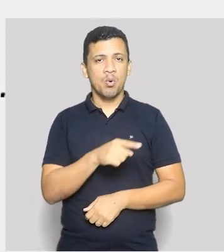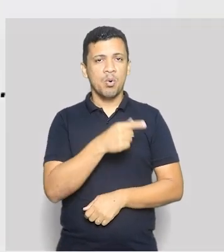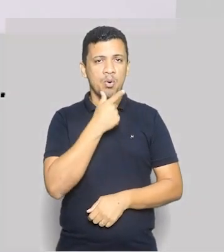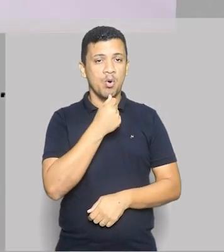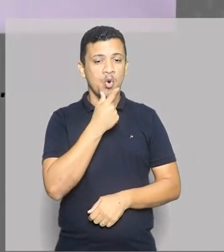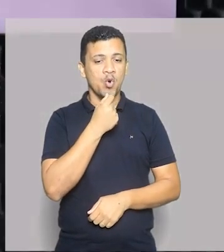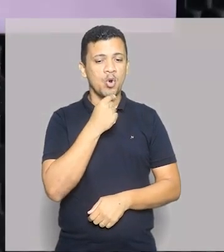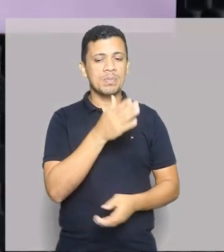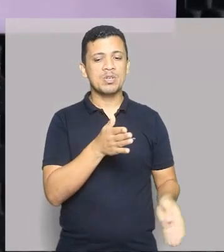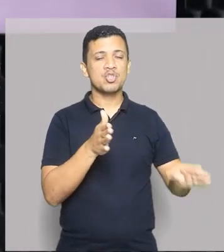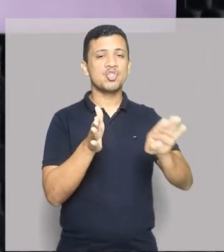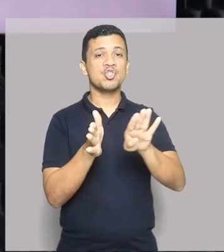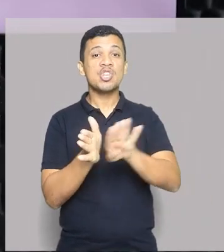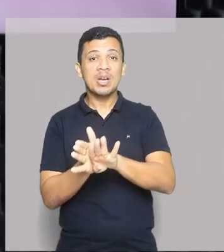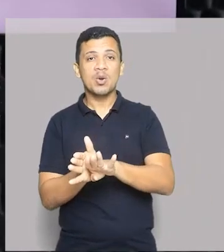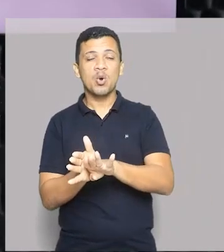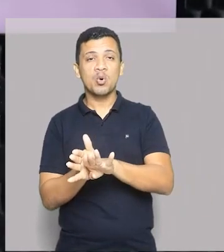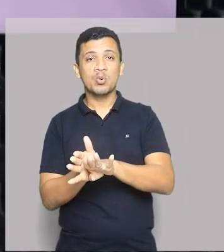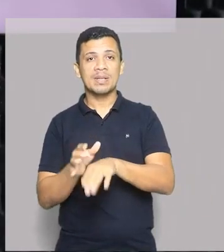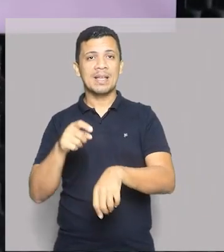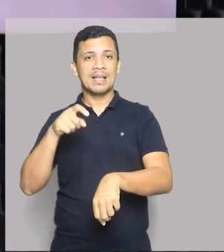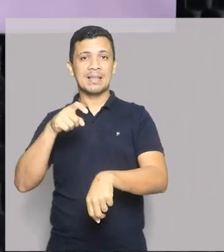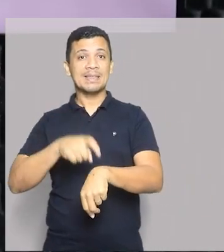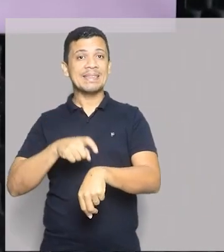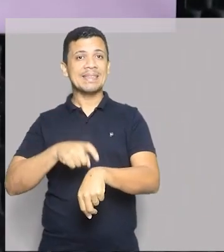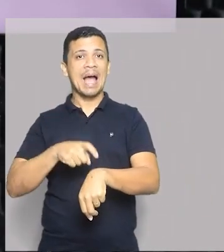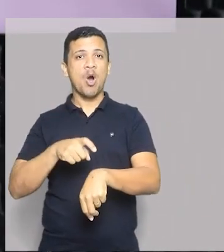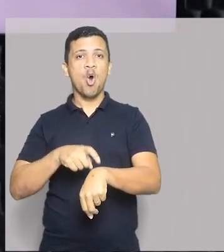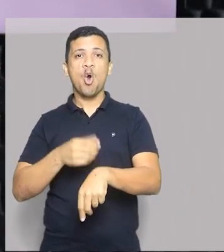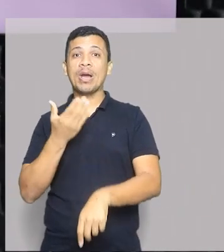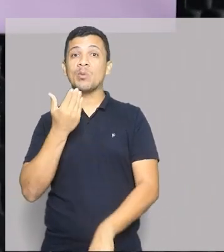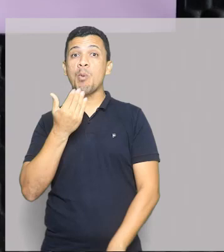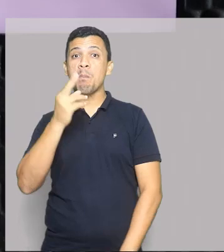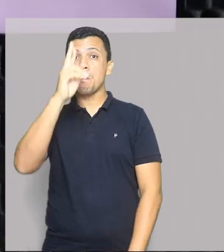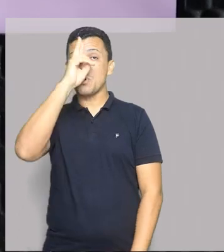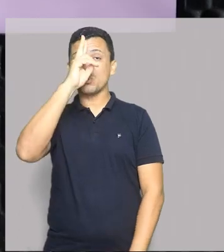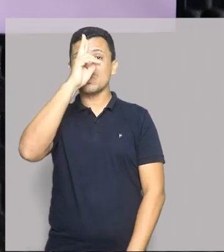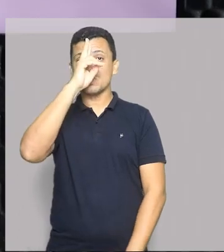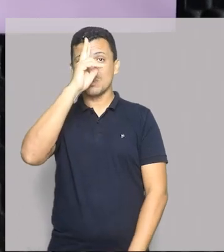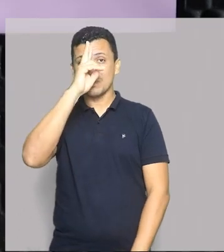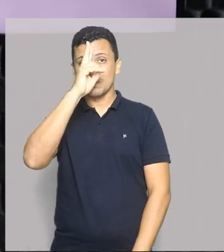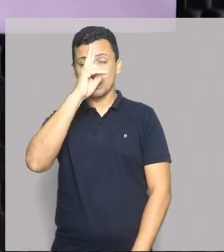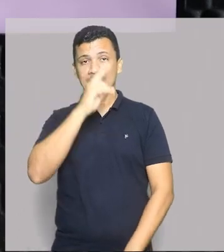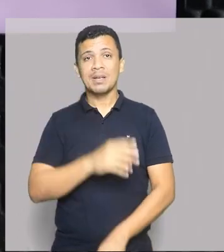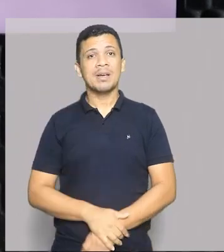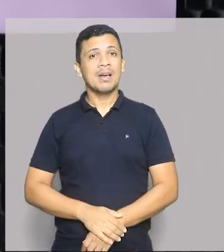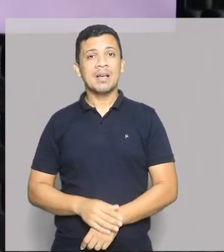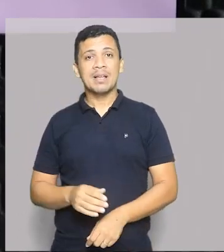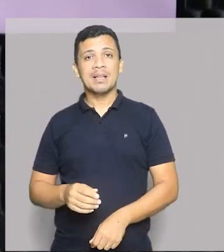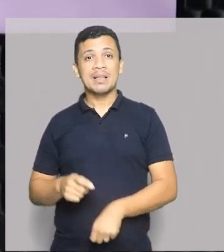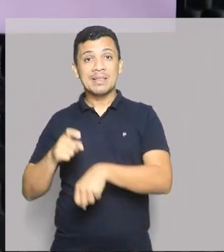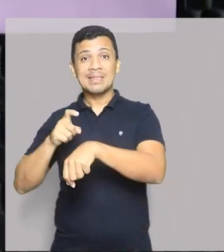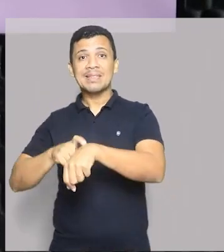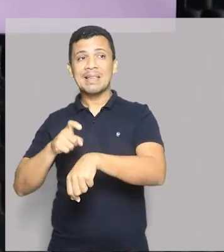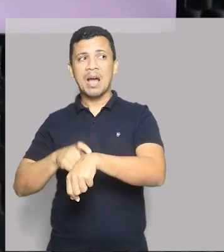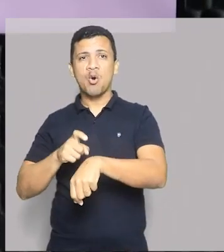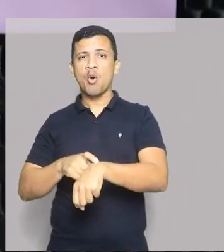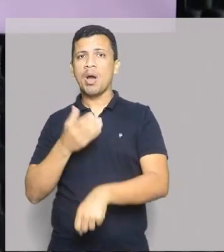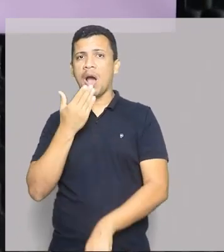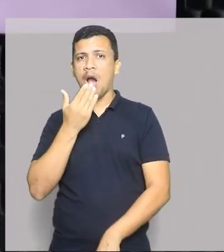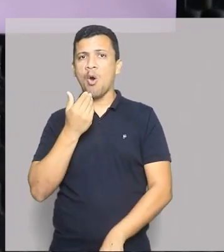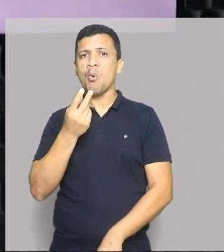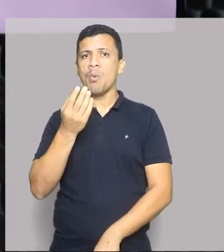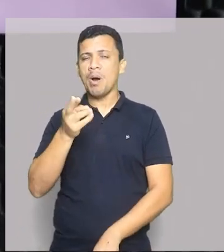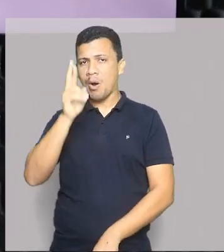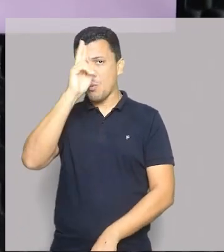ele chegou na hora do almoço. A função do termo na hora do almoço é de um advérbio de tempo, certo? Mas